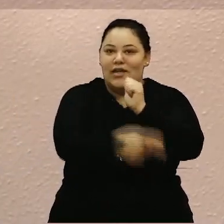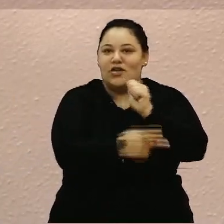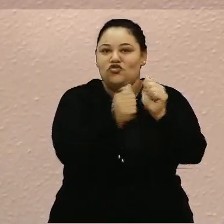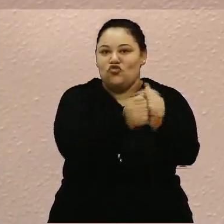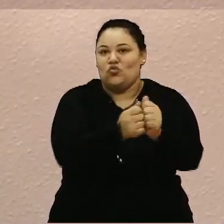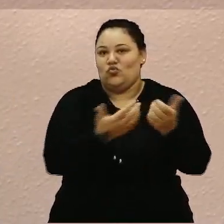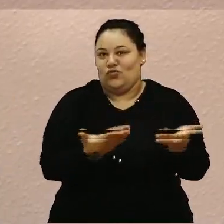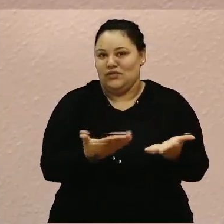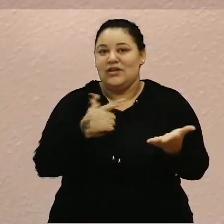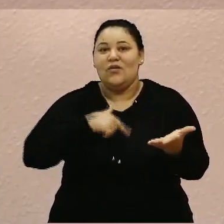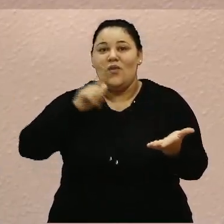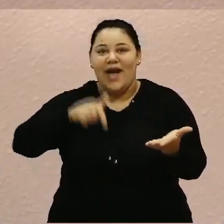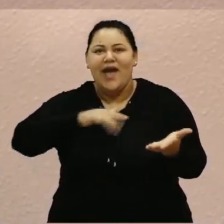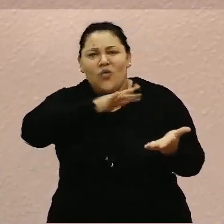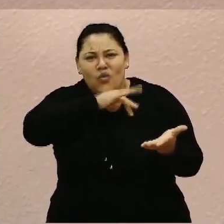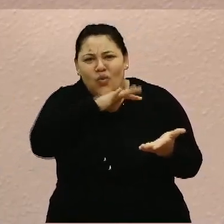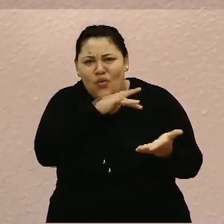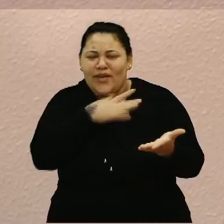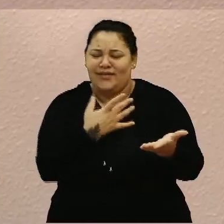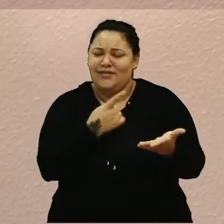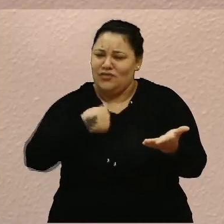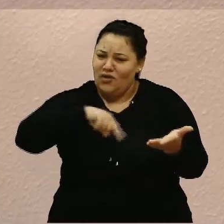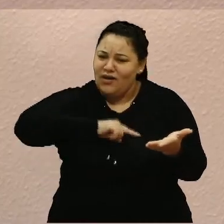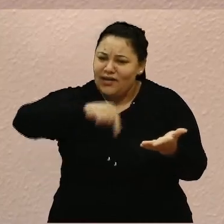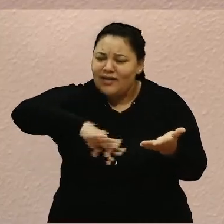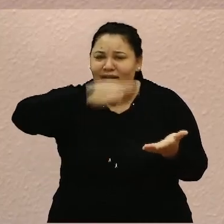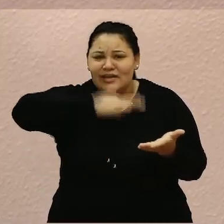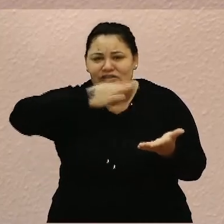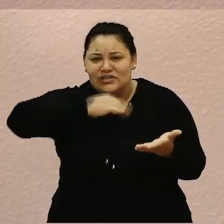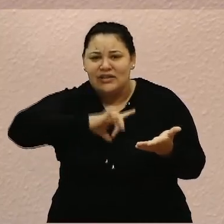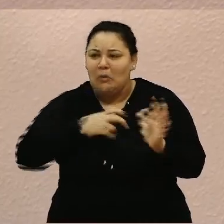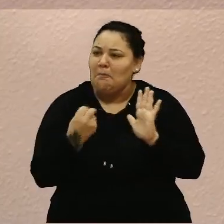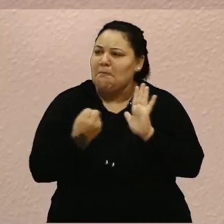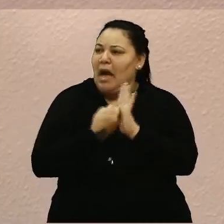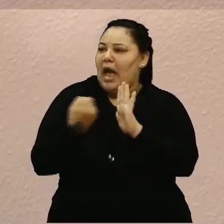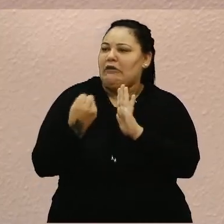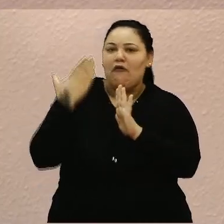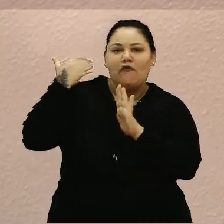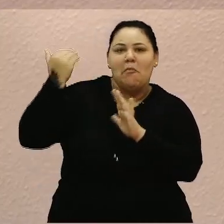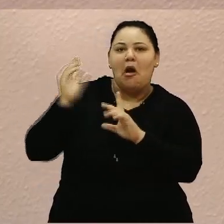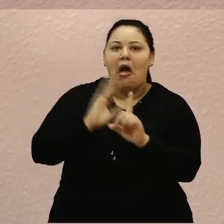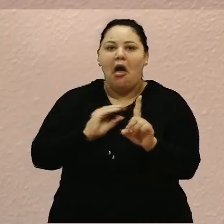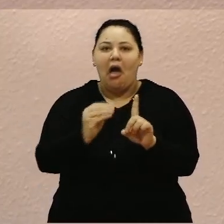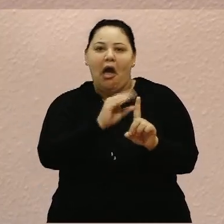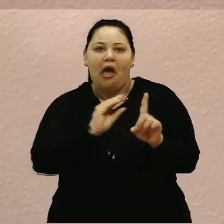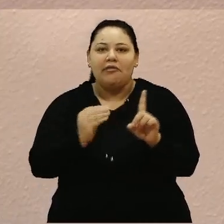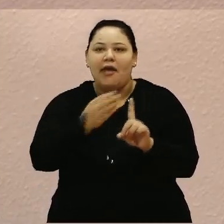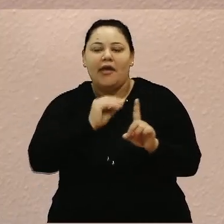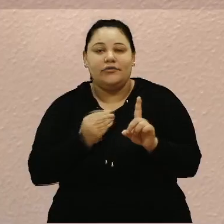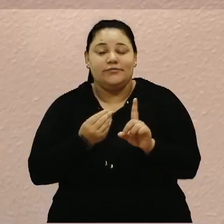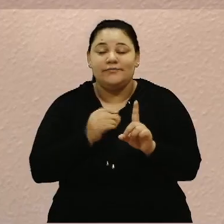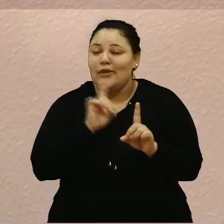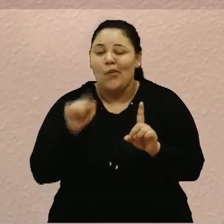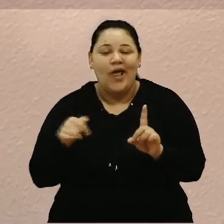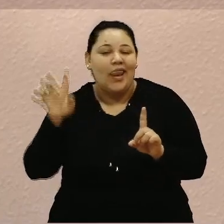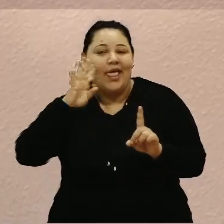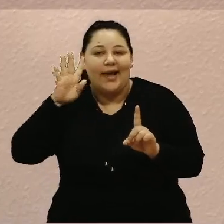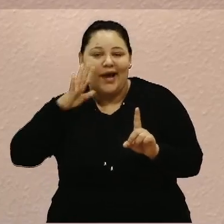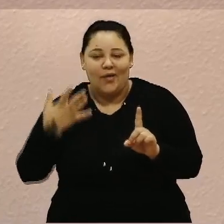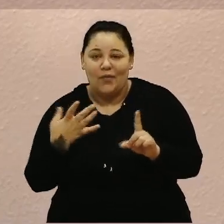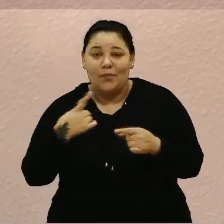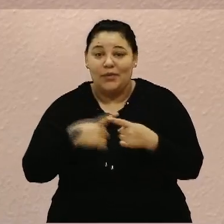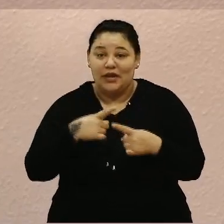ruim que a nossa região, que a nossa cidade fiquem com a marca, né, com esse tipo de marca, quando nós temos,